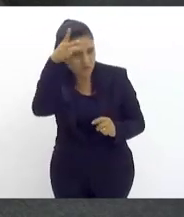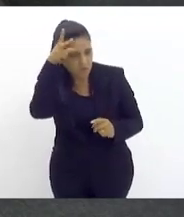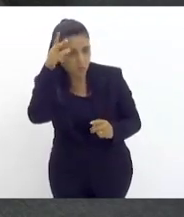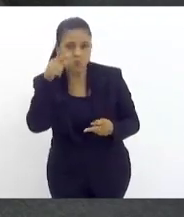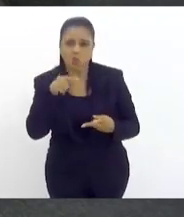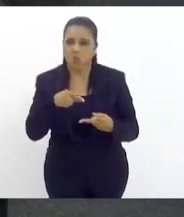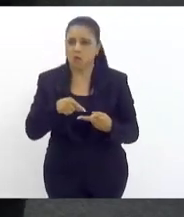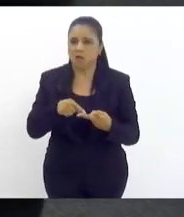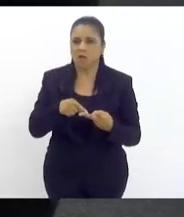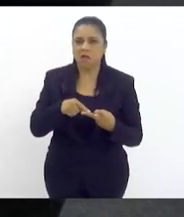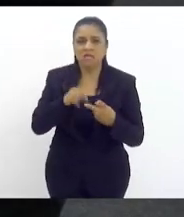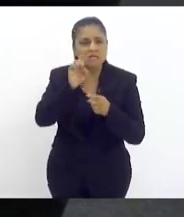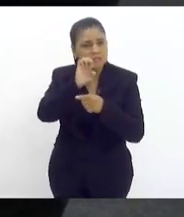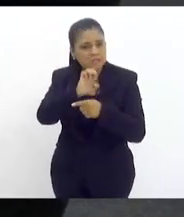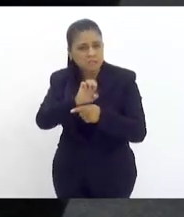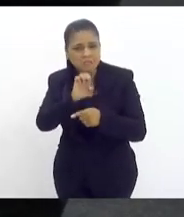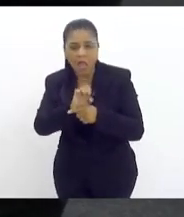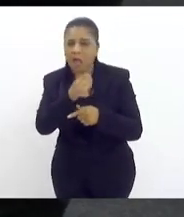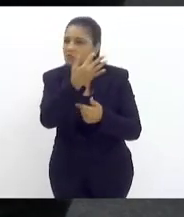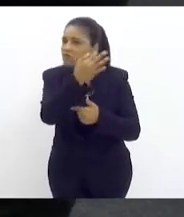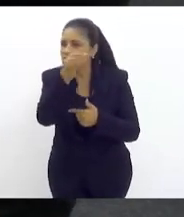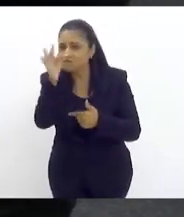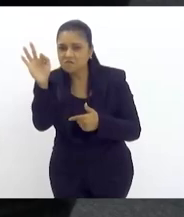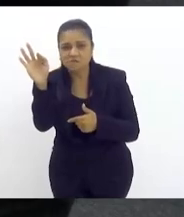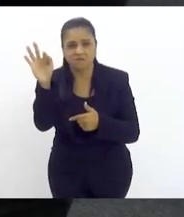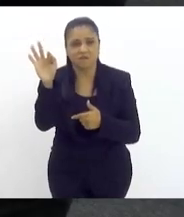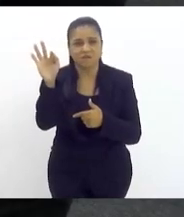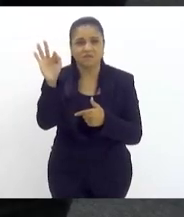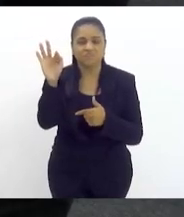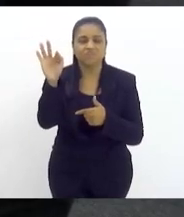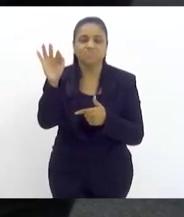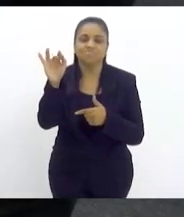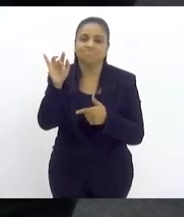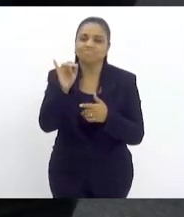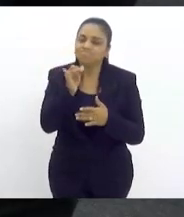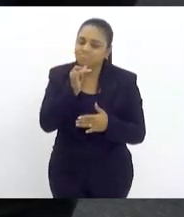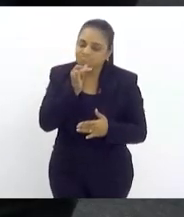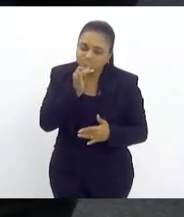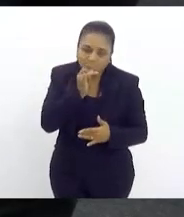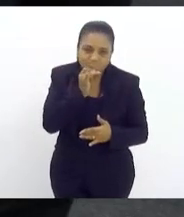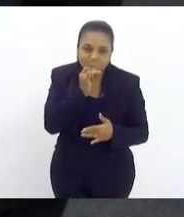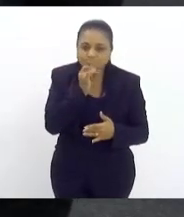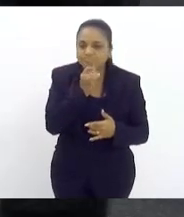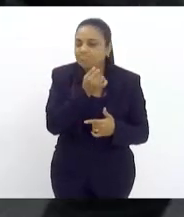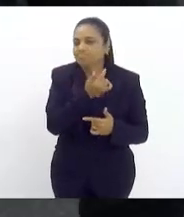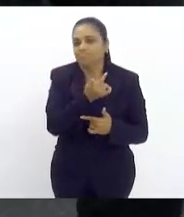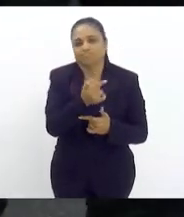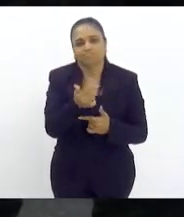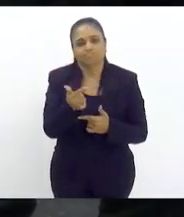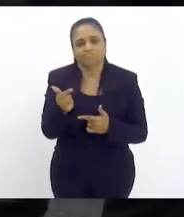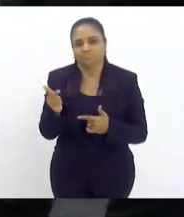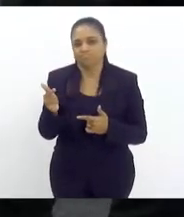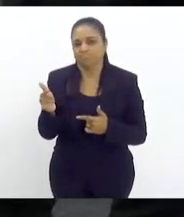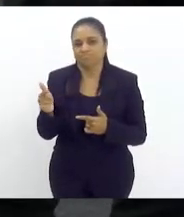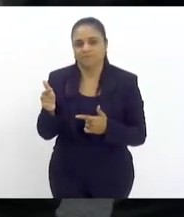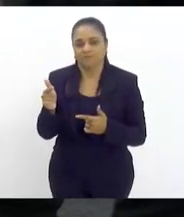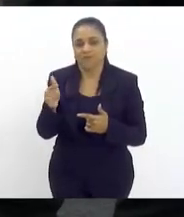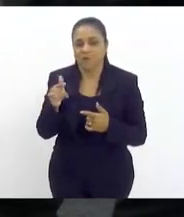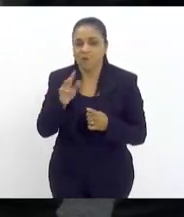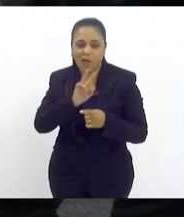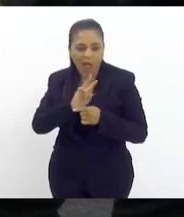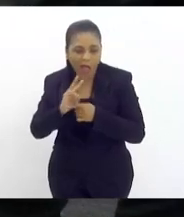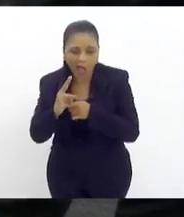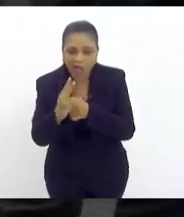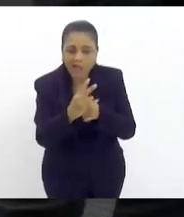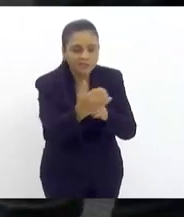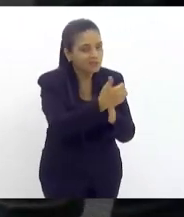seja o poder público estadual ou federal, infelizmente, não possui uma rede de acolhimento